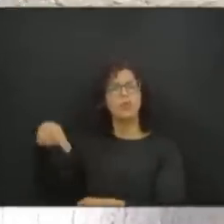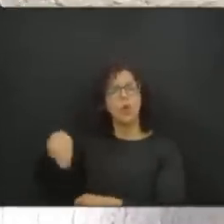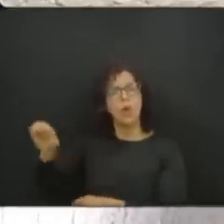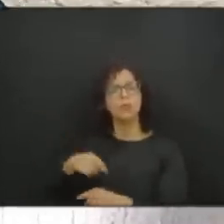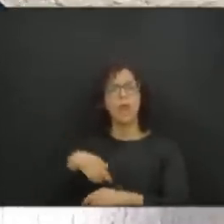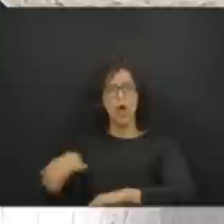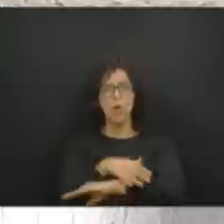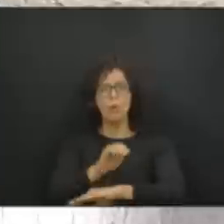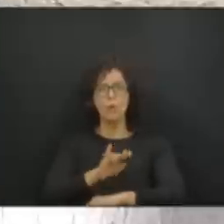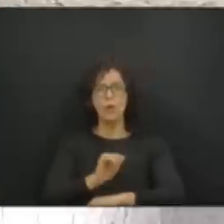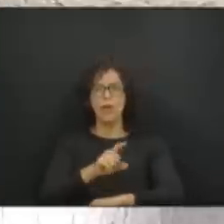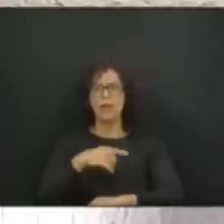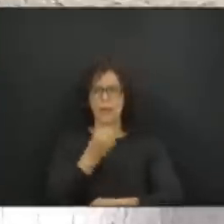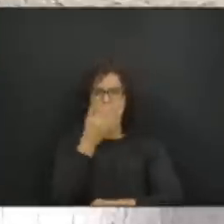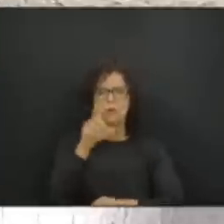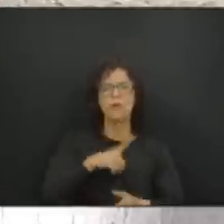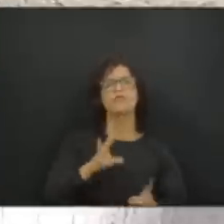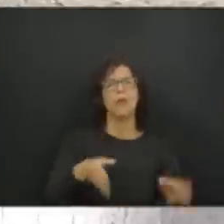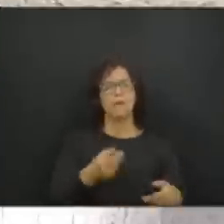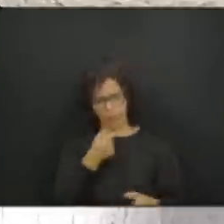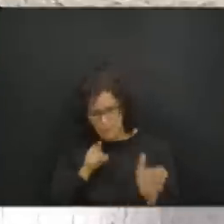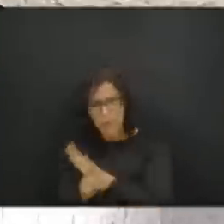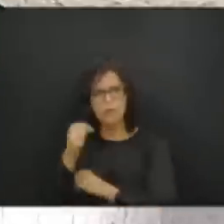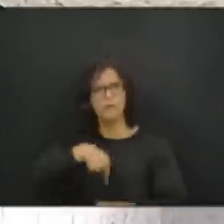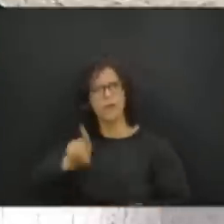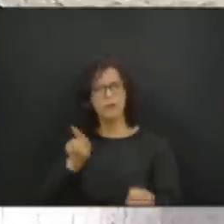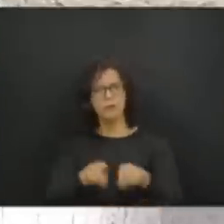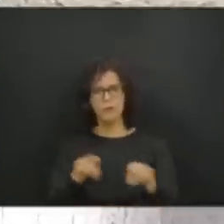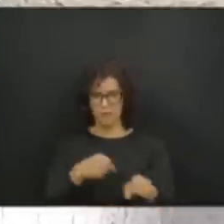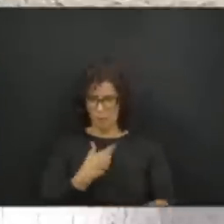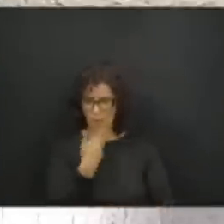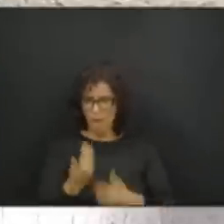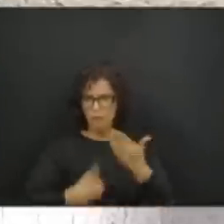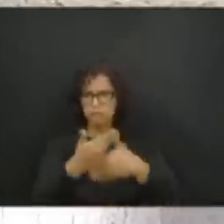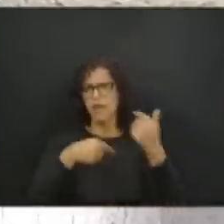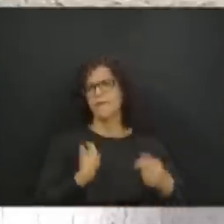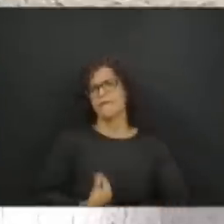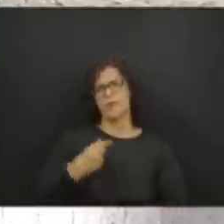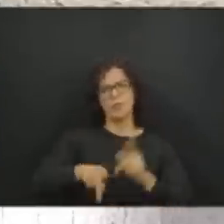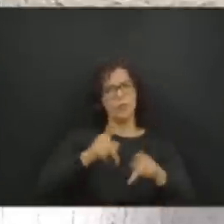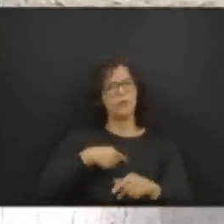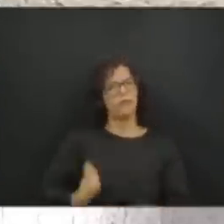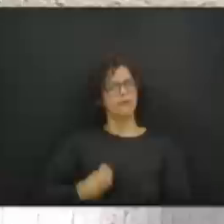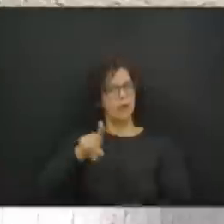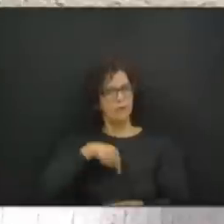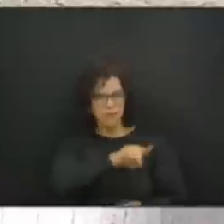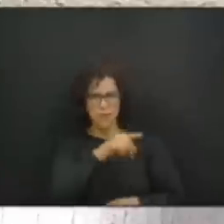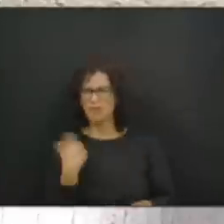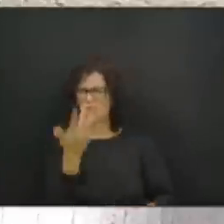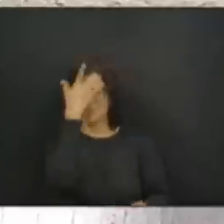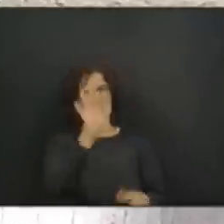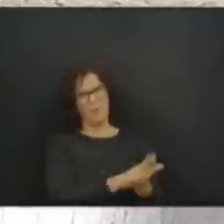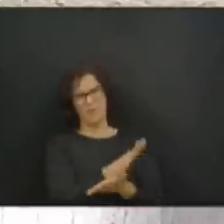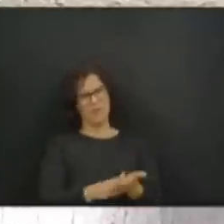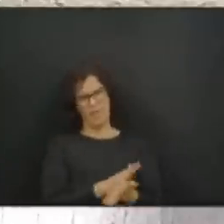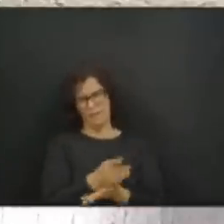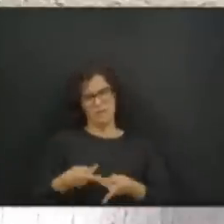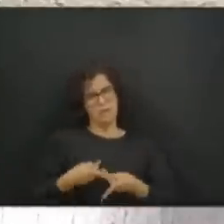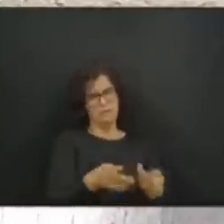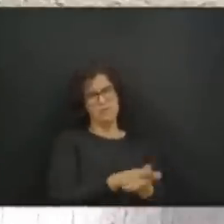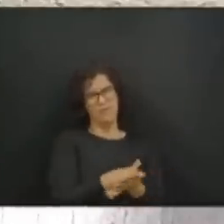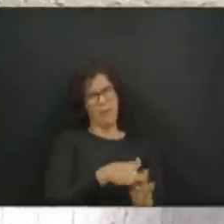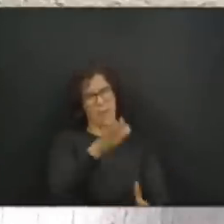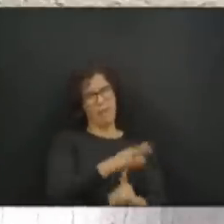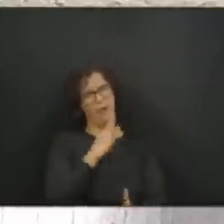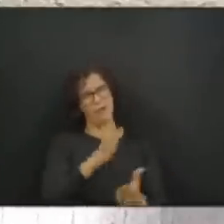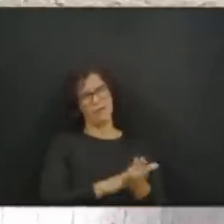já Estrada da Boiada era não é bom e para avançar melhorar a vida daquele povo que tá lá é que vossa excelência não anda o Paraná